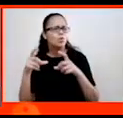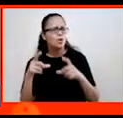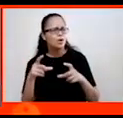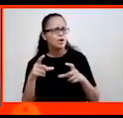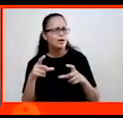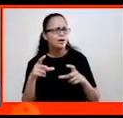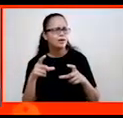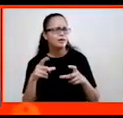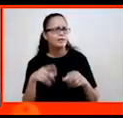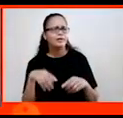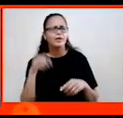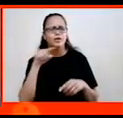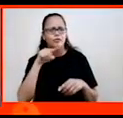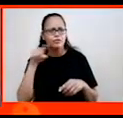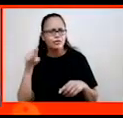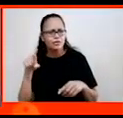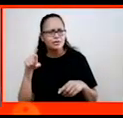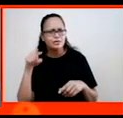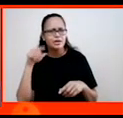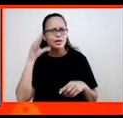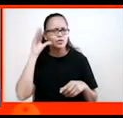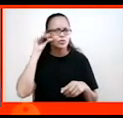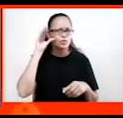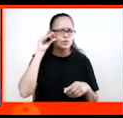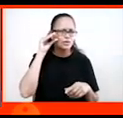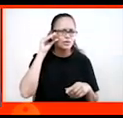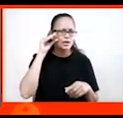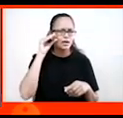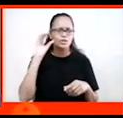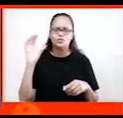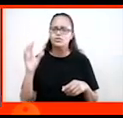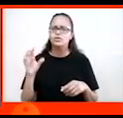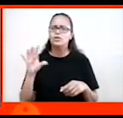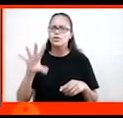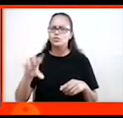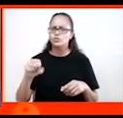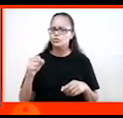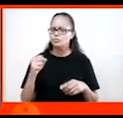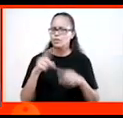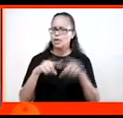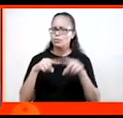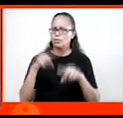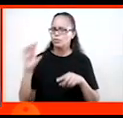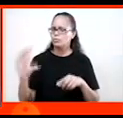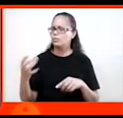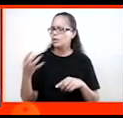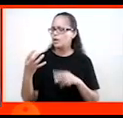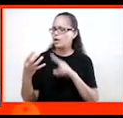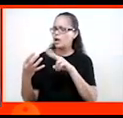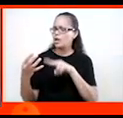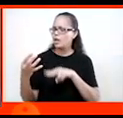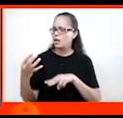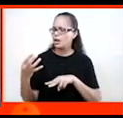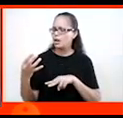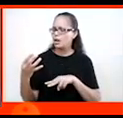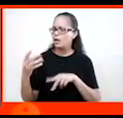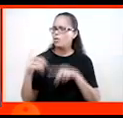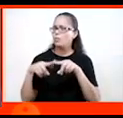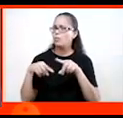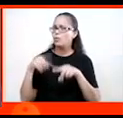curiosidade de pegar um produto e olhar na embalagem dele a cidade na qual ele foi produzido? Pode ser qualquer